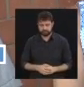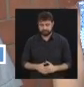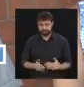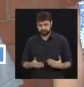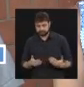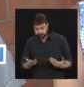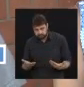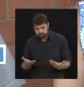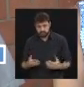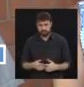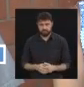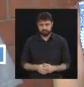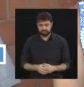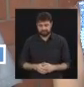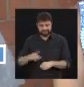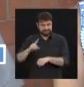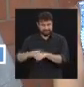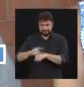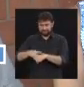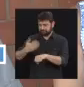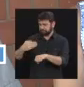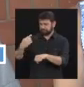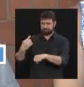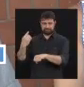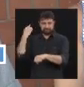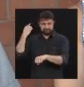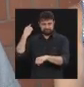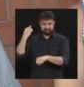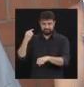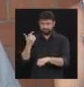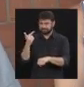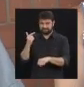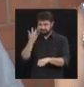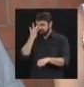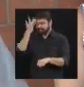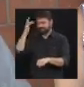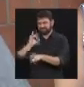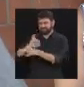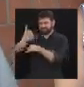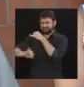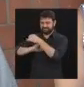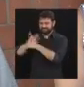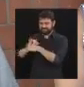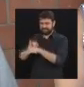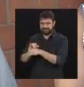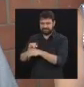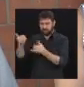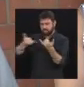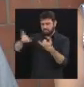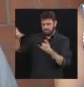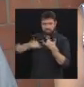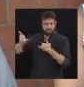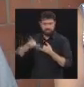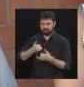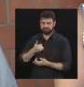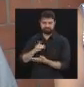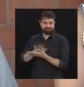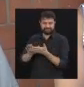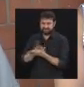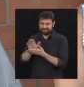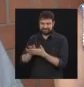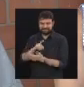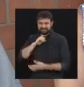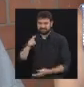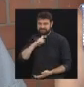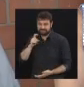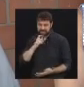E aí era uma época em que você não tinha essa facilidade de acesso às informações como a gente tem hoje,